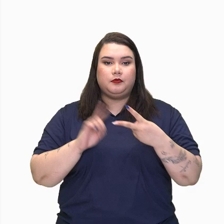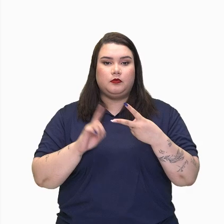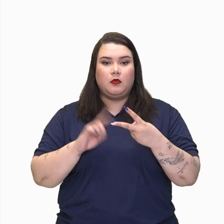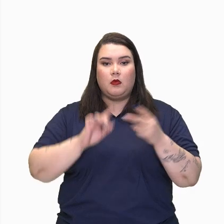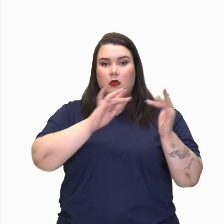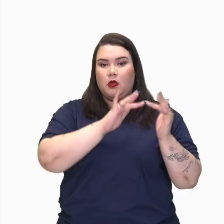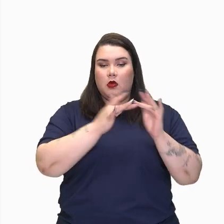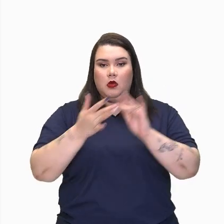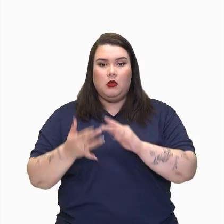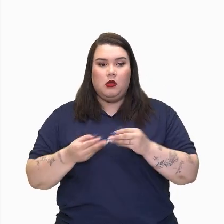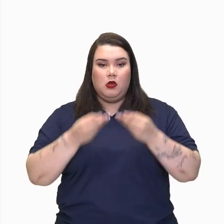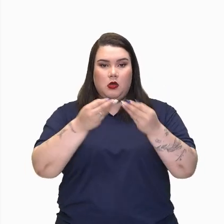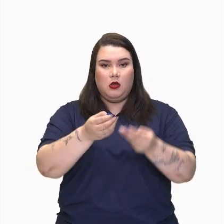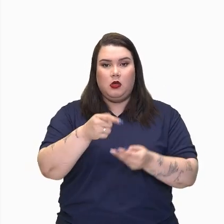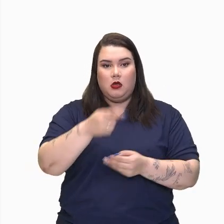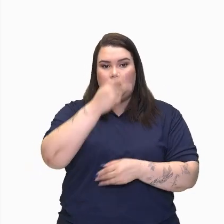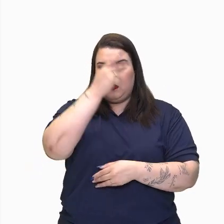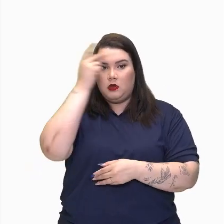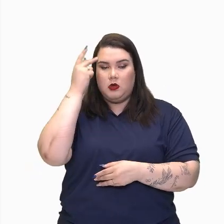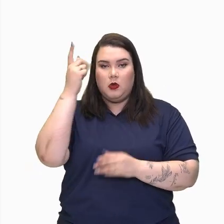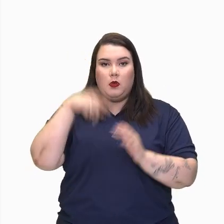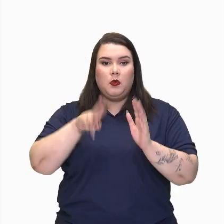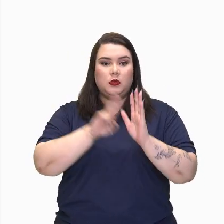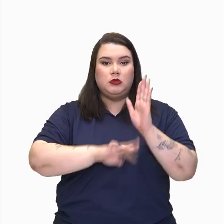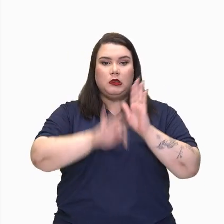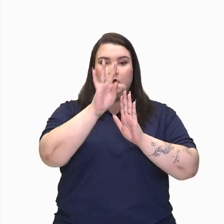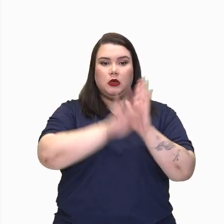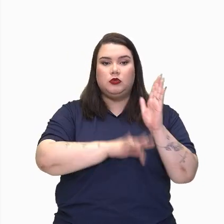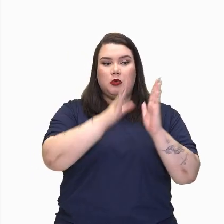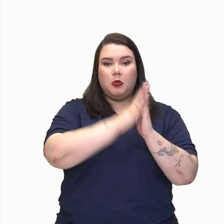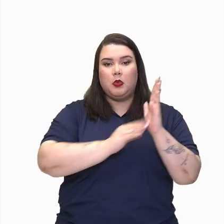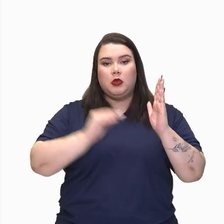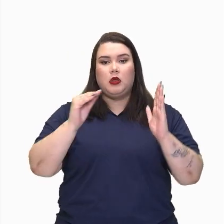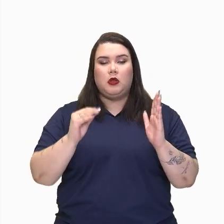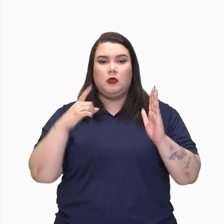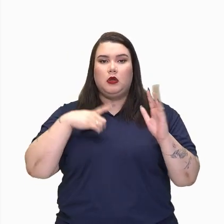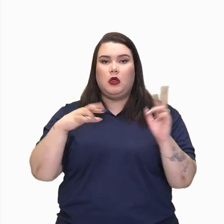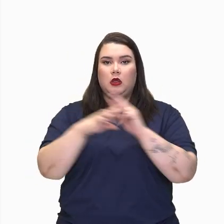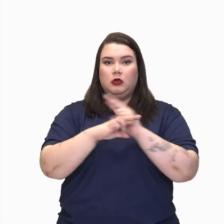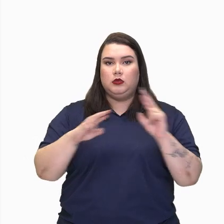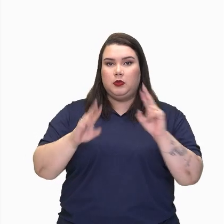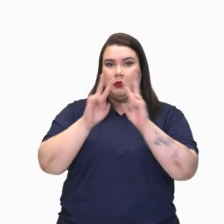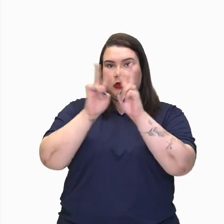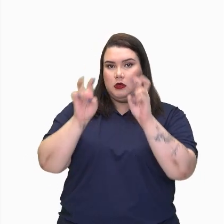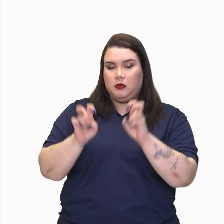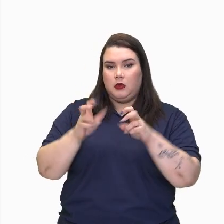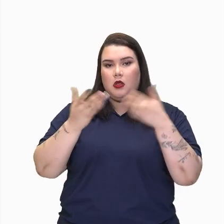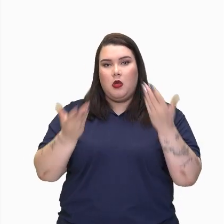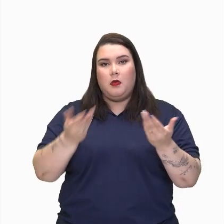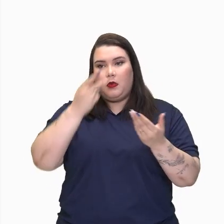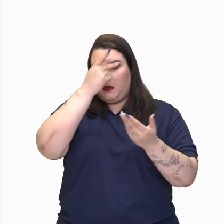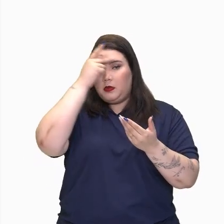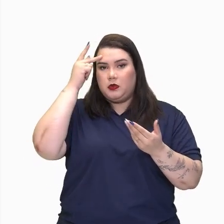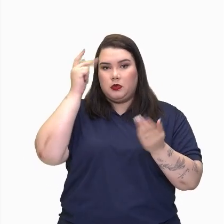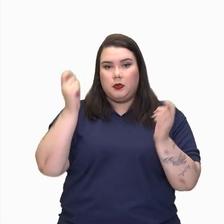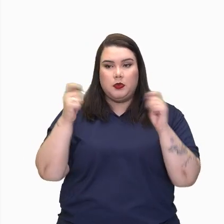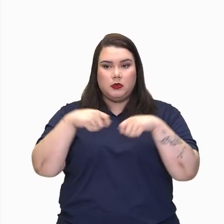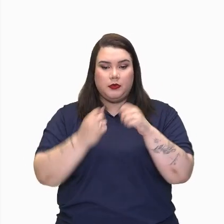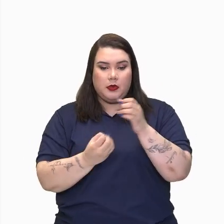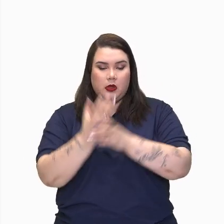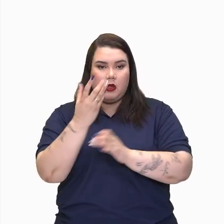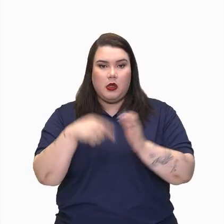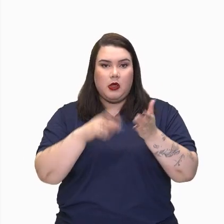O contexto dado ao candidato através de textos motivadores que estão relacionados ao tema. Então, para que o candidato faça